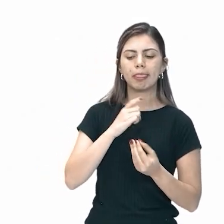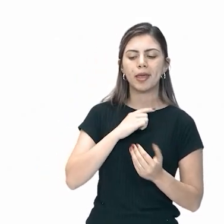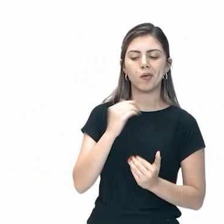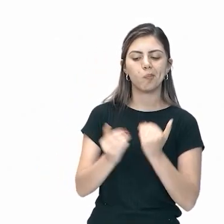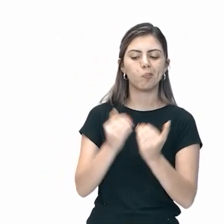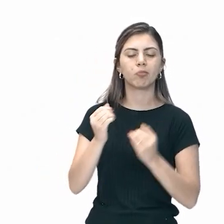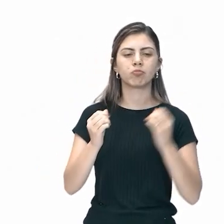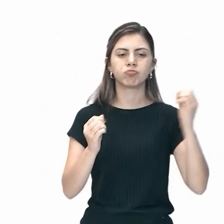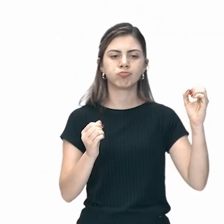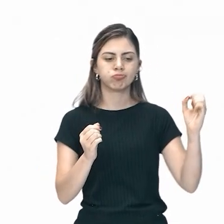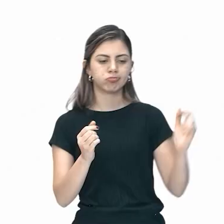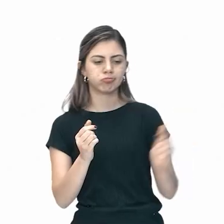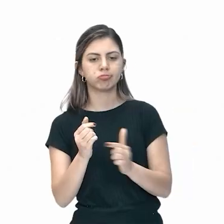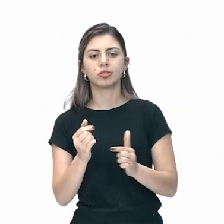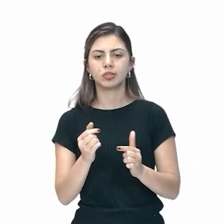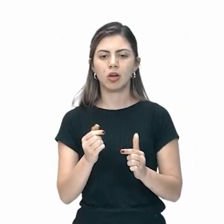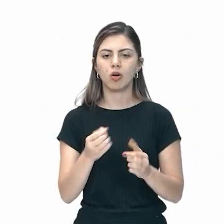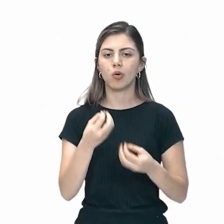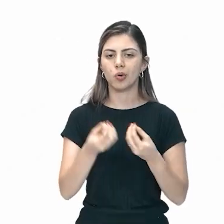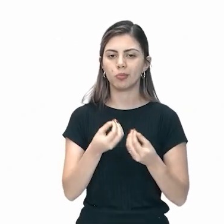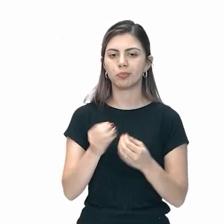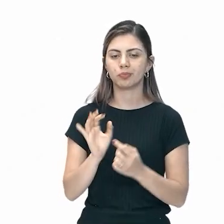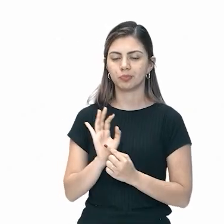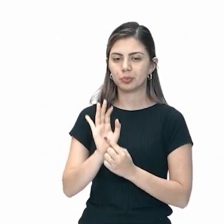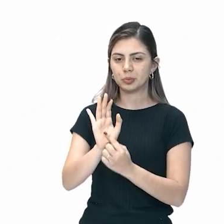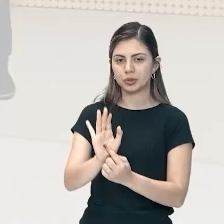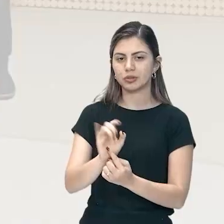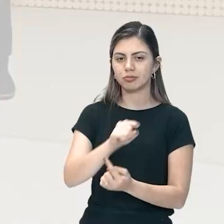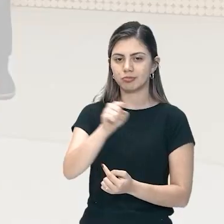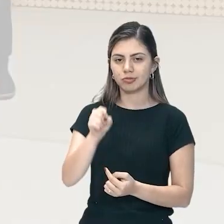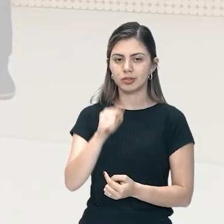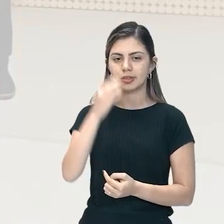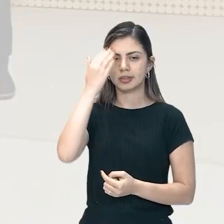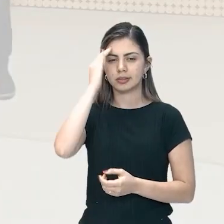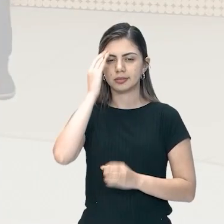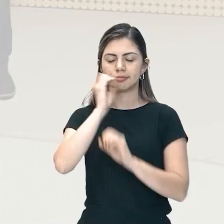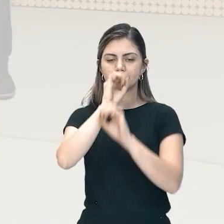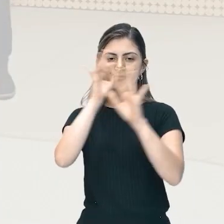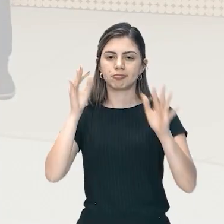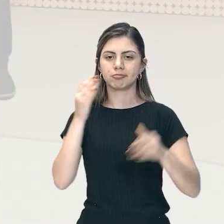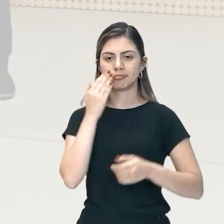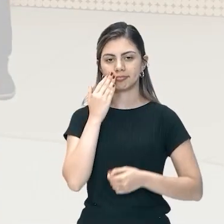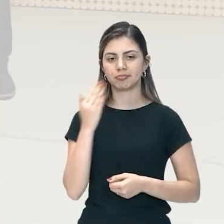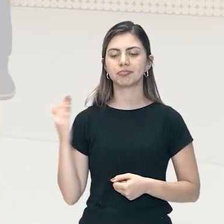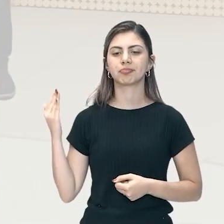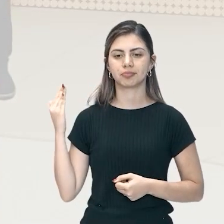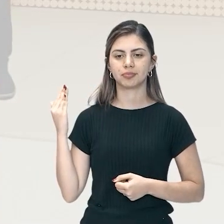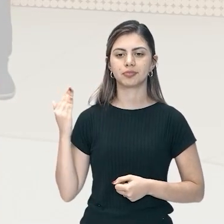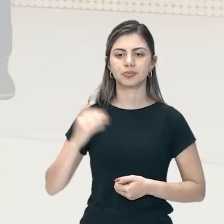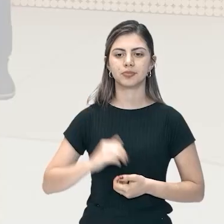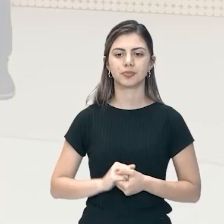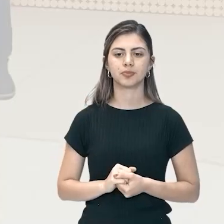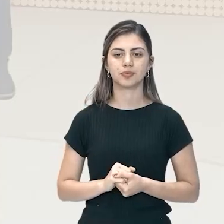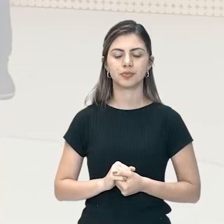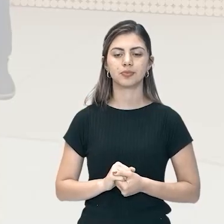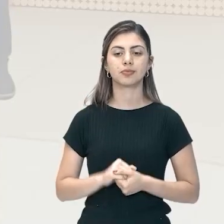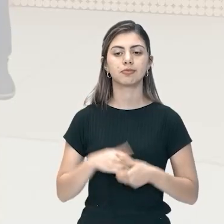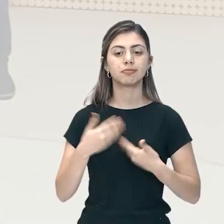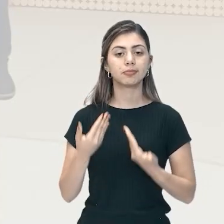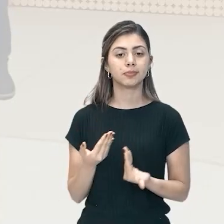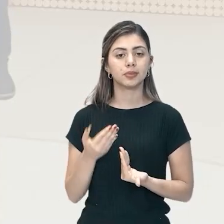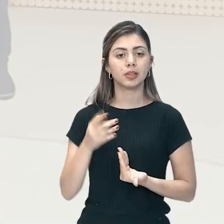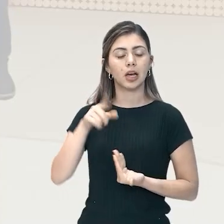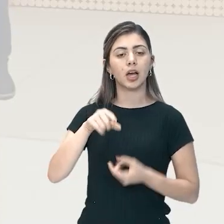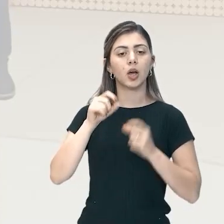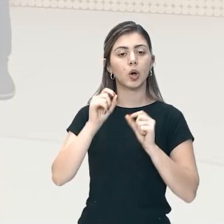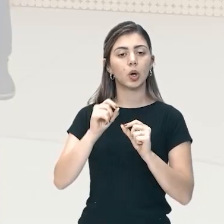eu trouxe para você aqui, ó, um simulador para você entender melhor. Olha só esse simulador aqui. Esse simulador, é um